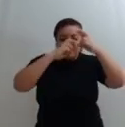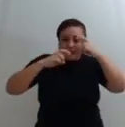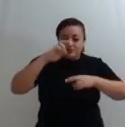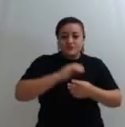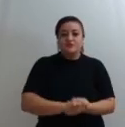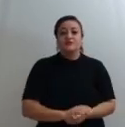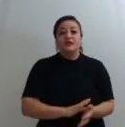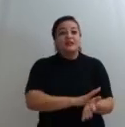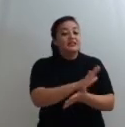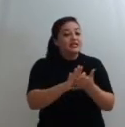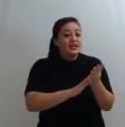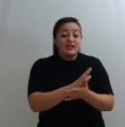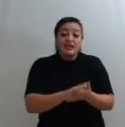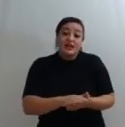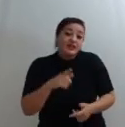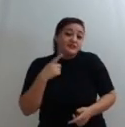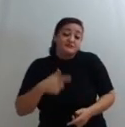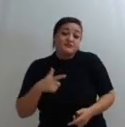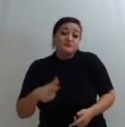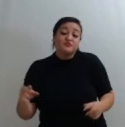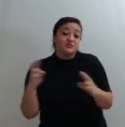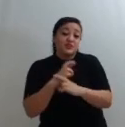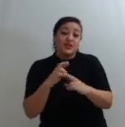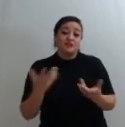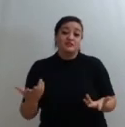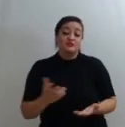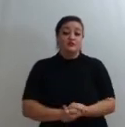eles. Não tinha absolutamente nada a ver com